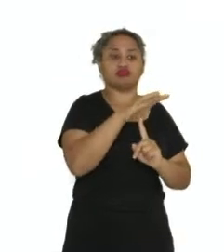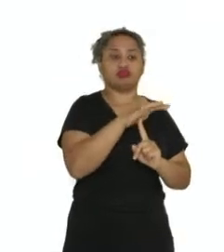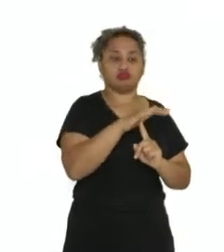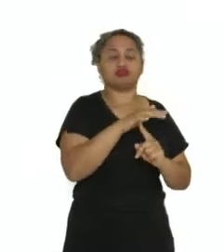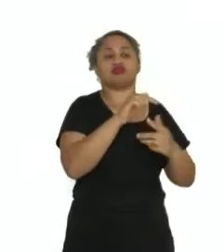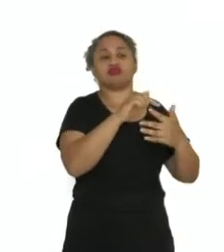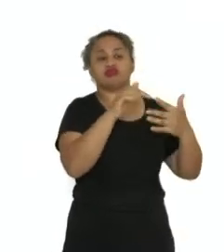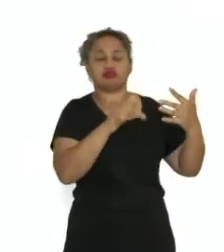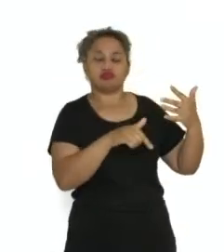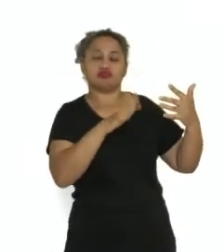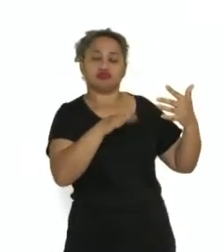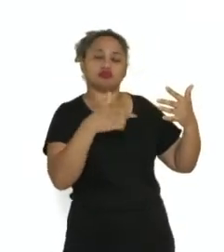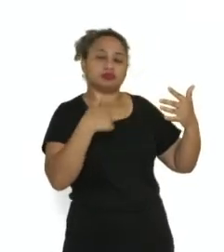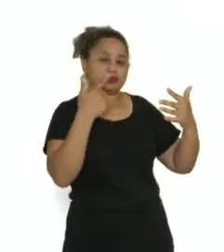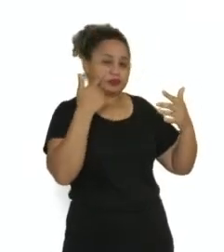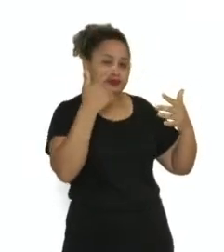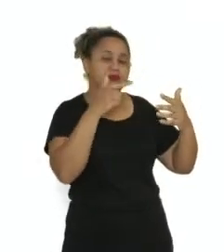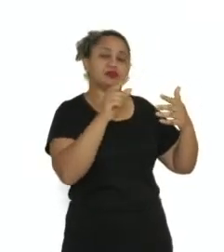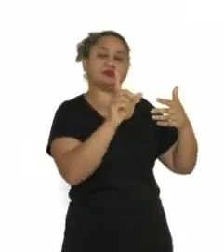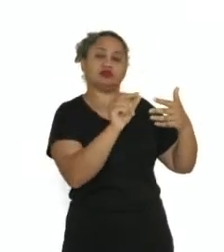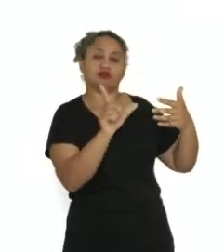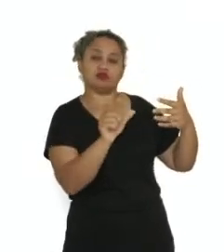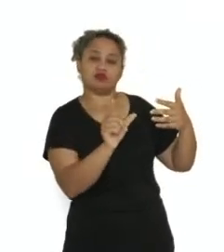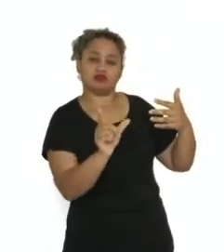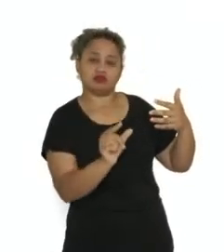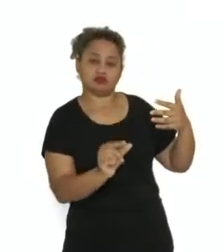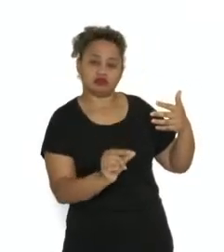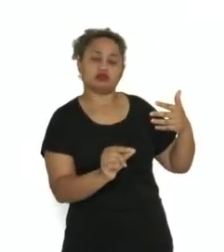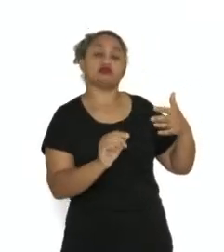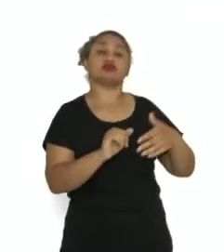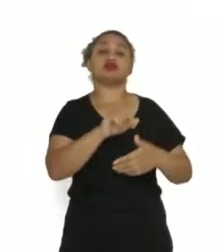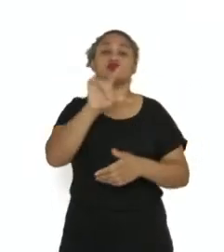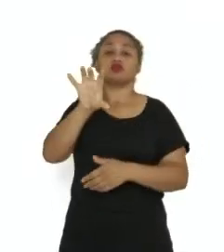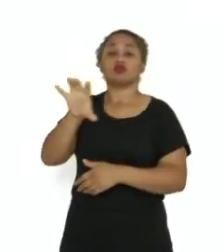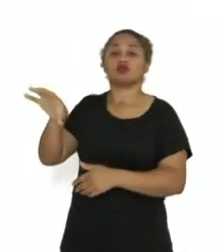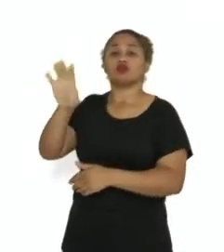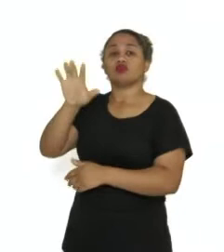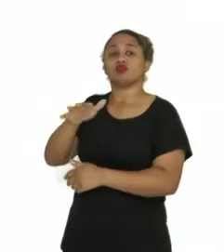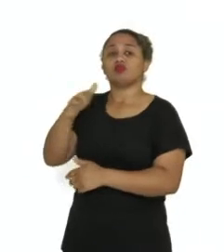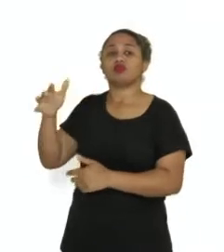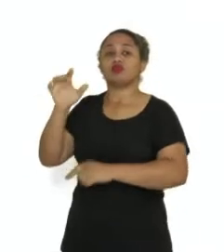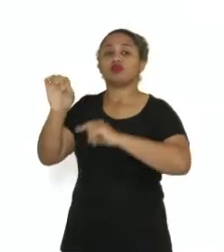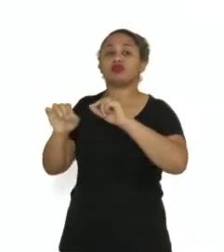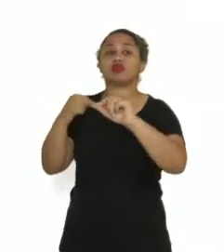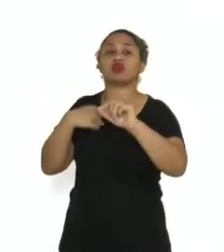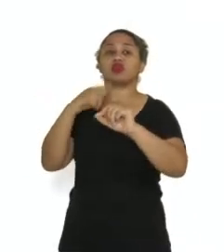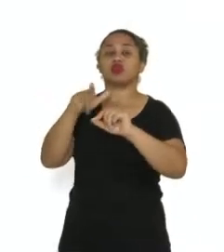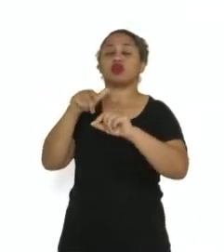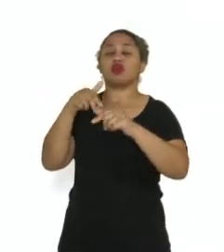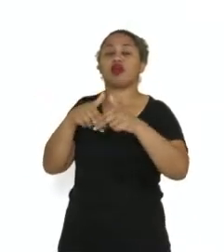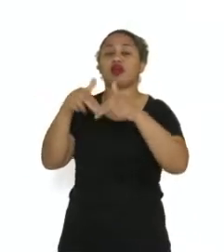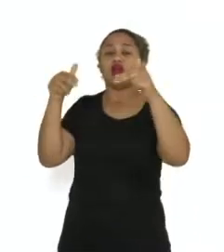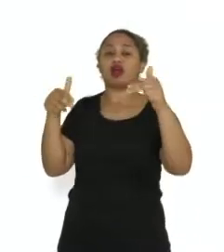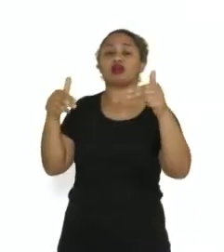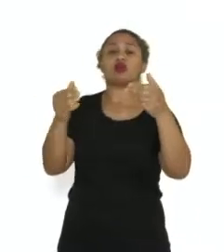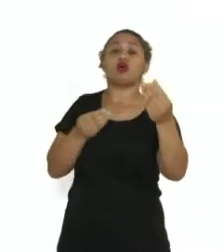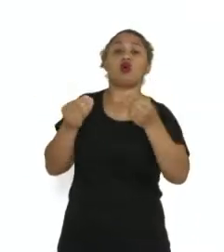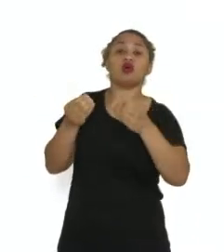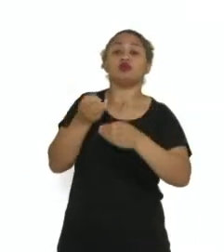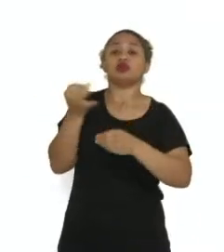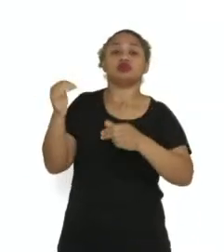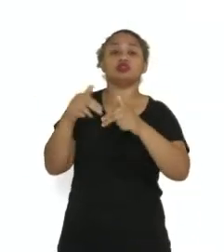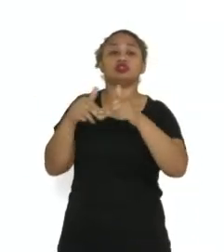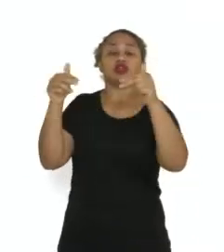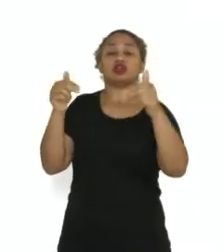brancos, pardos, pretos, amarelos e indígenas, e o da direita aqui é a matriz étnica do Brasil, né? Também ali